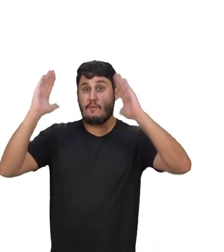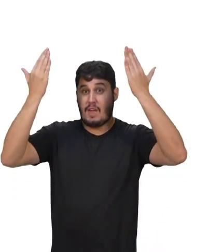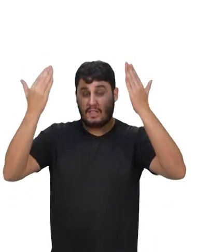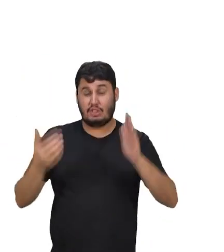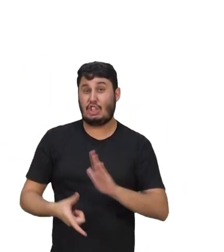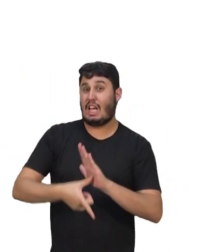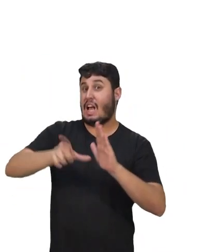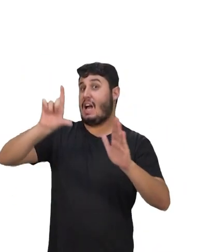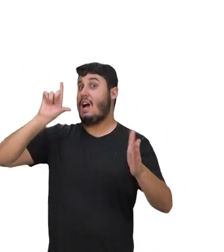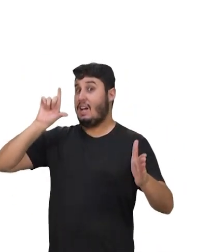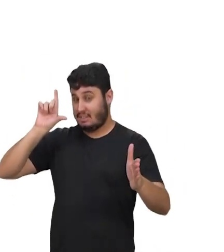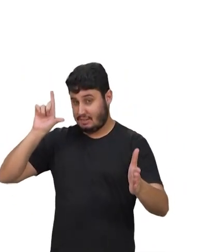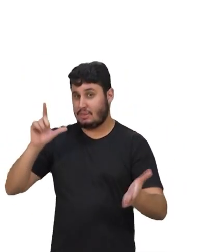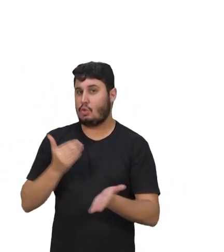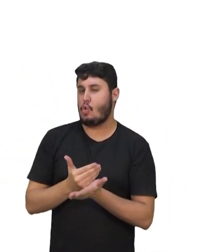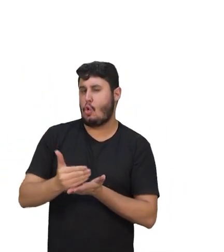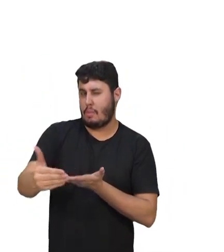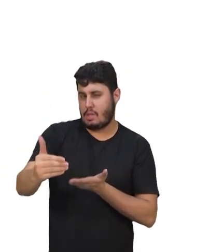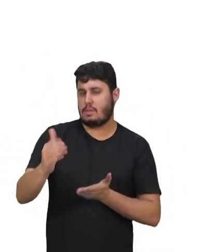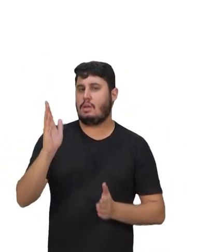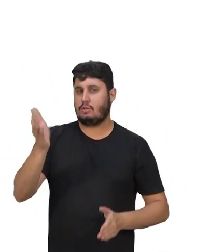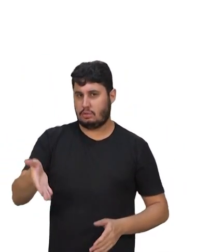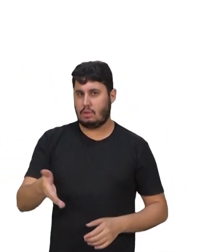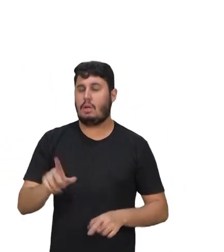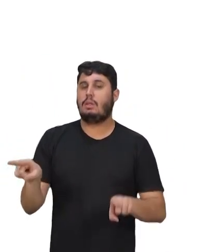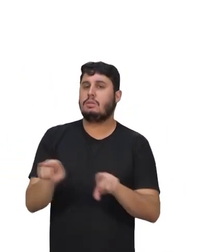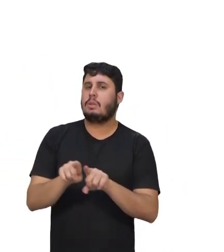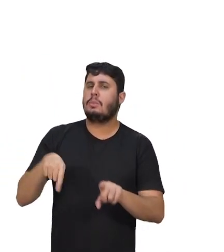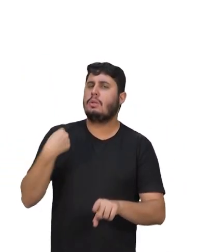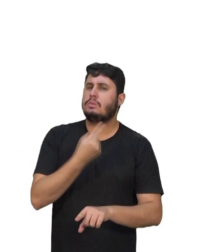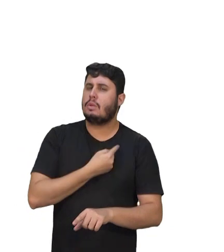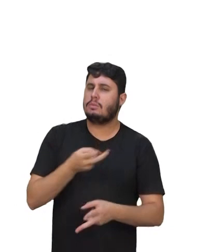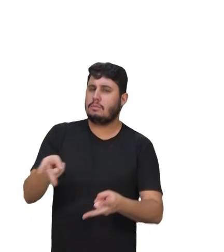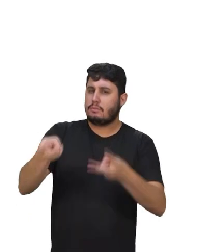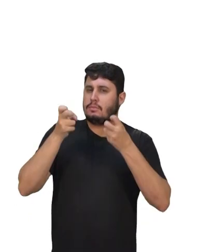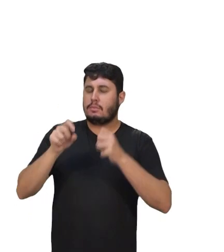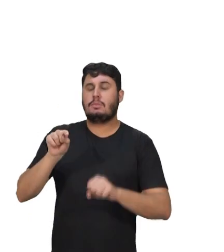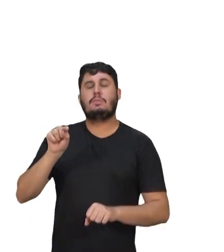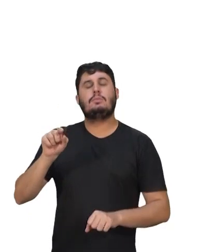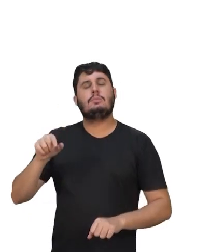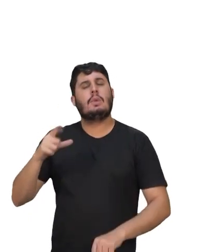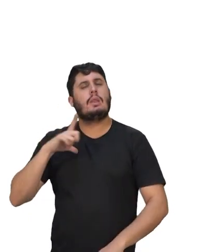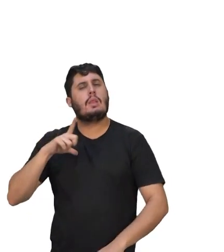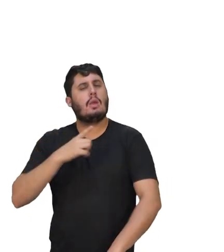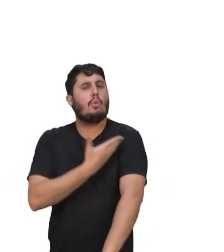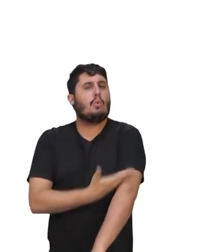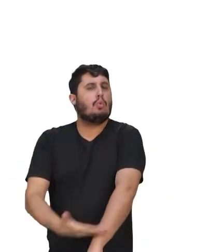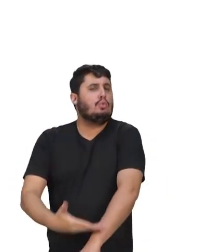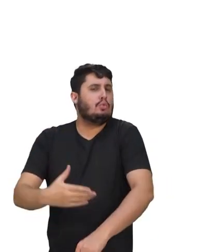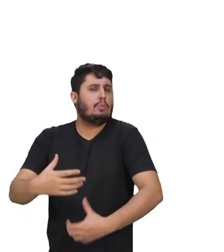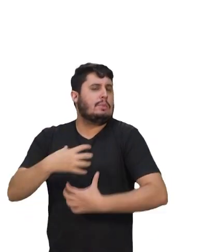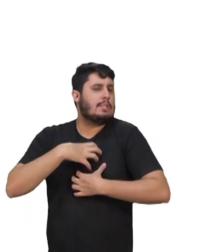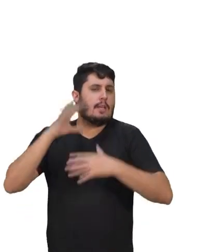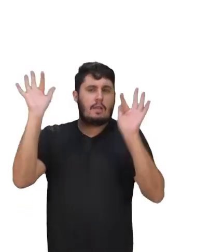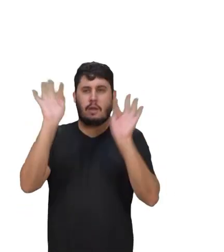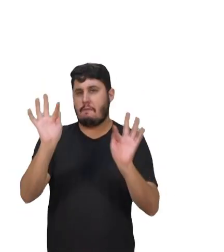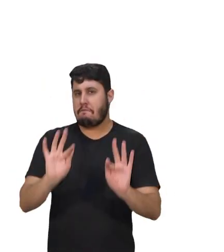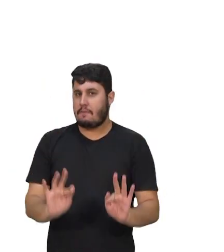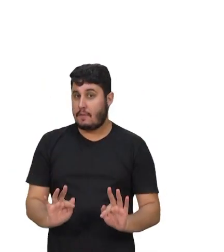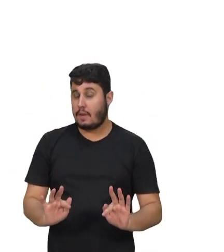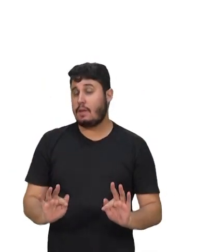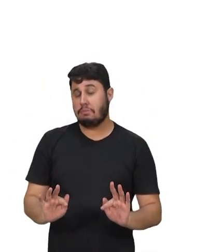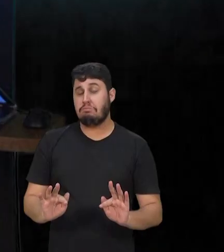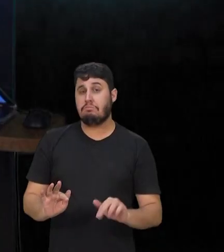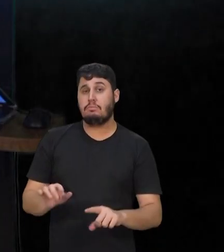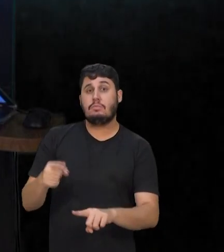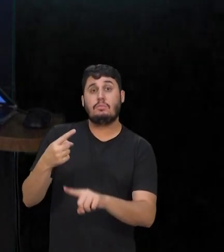pré-hispânica. E a gente vê que eles celebram de uma maneira muito feliz, né? Porque, como eu falei,